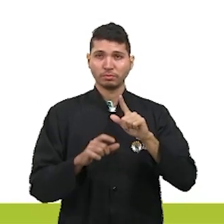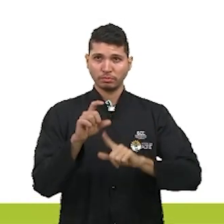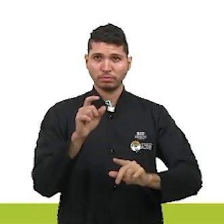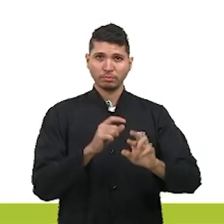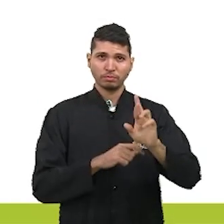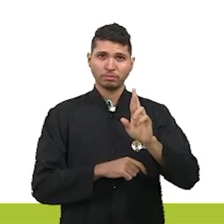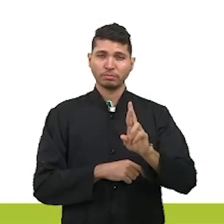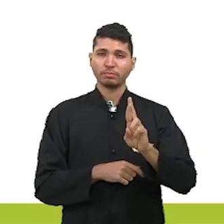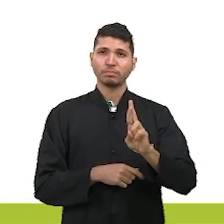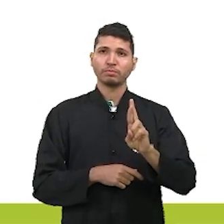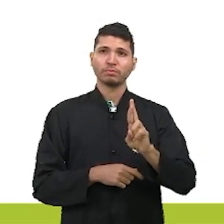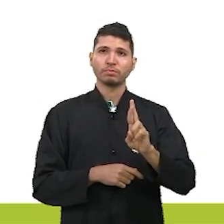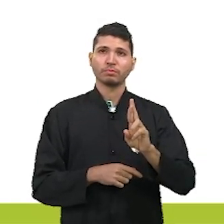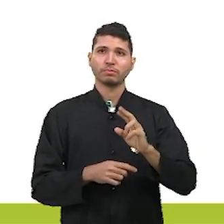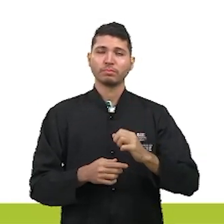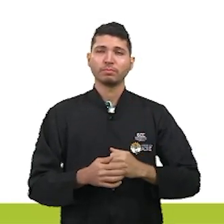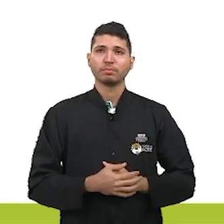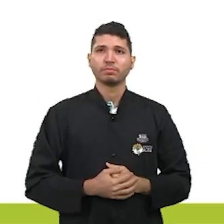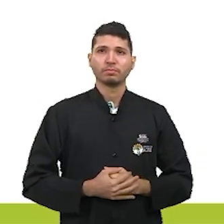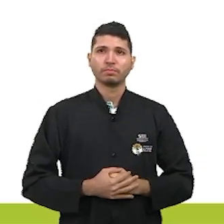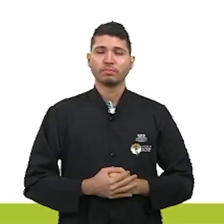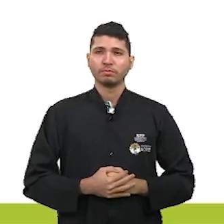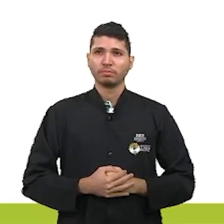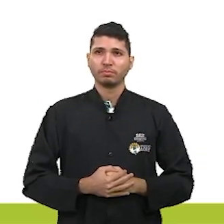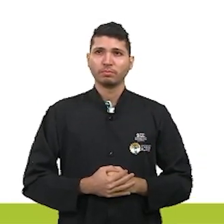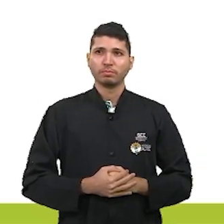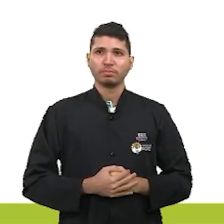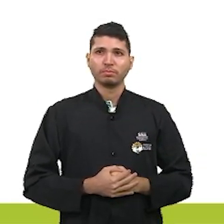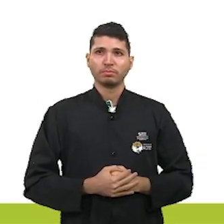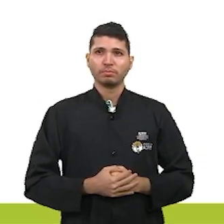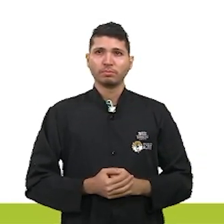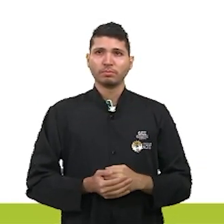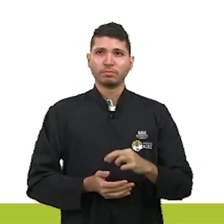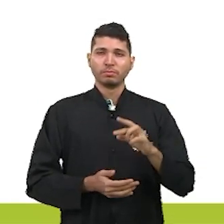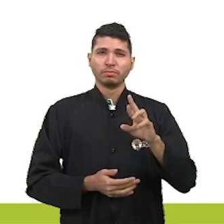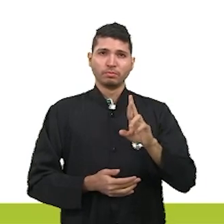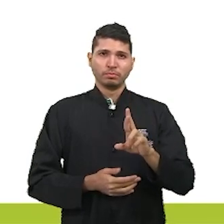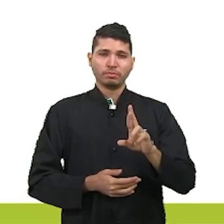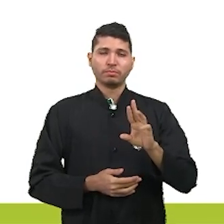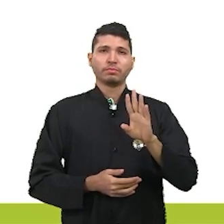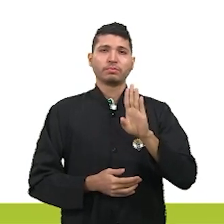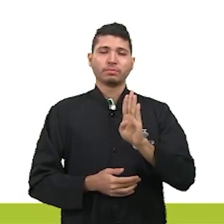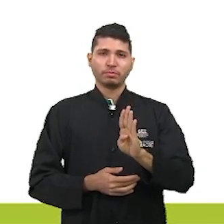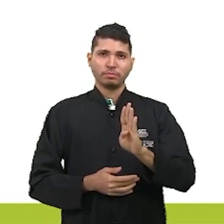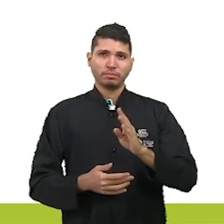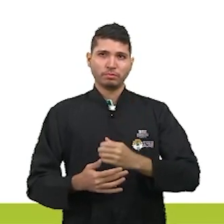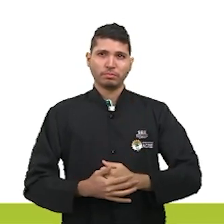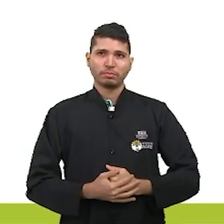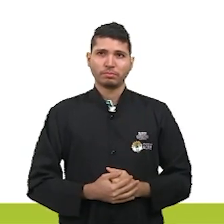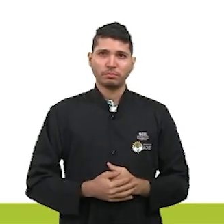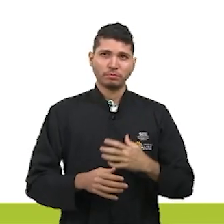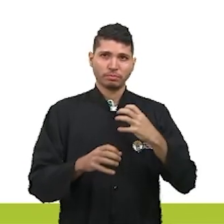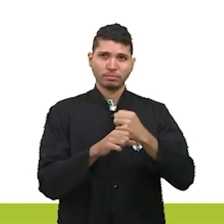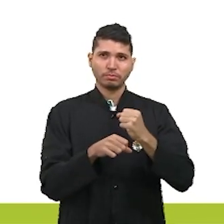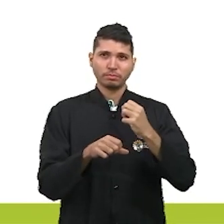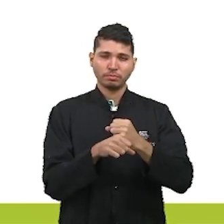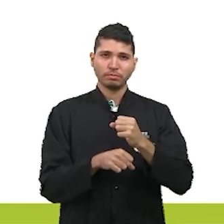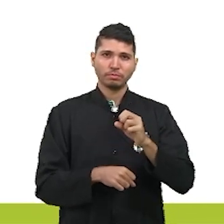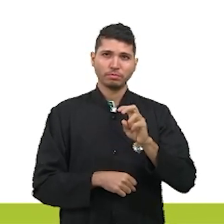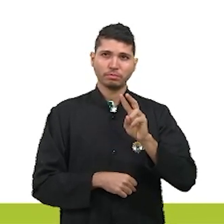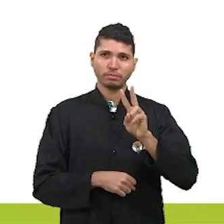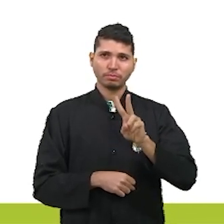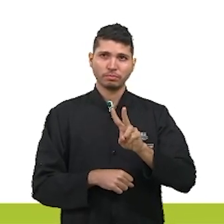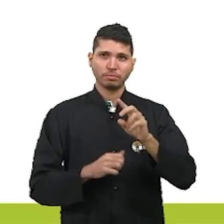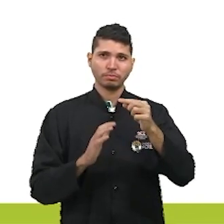e... qual é a outra? R e B, ok. Total de 2.